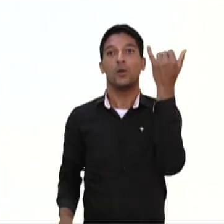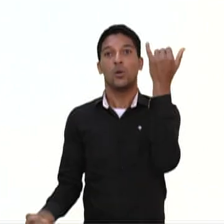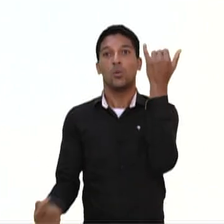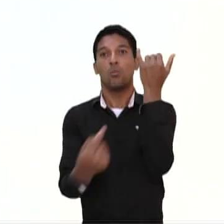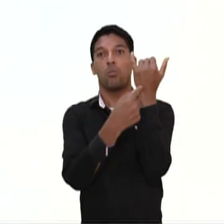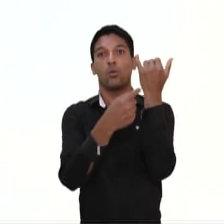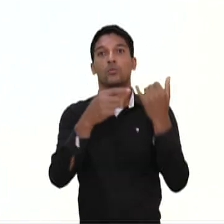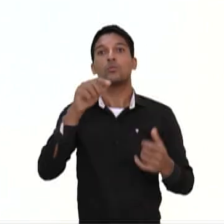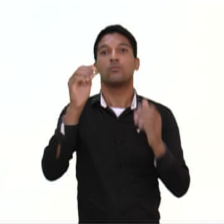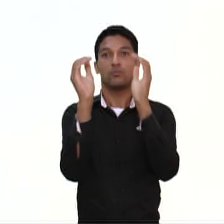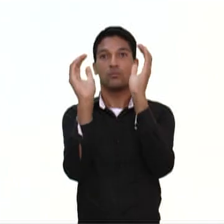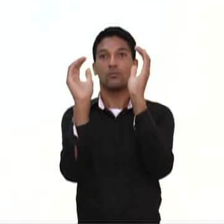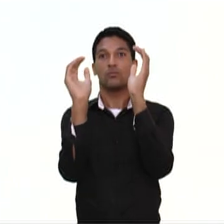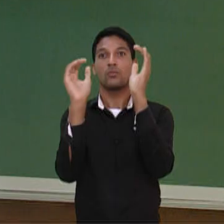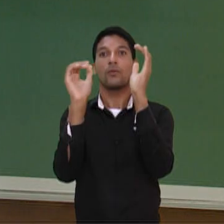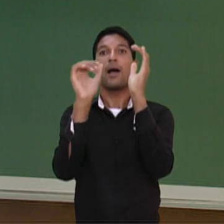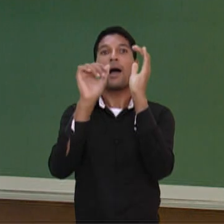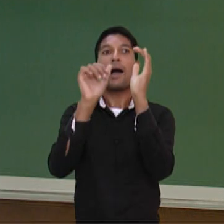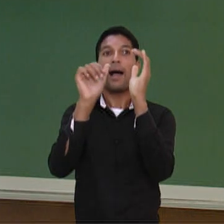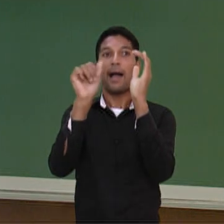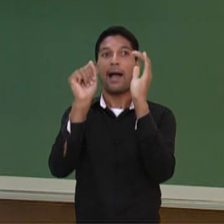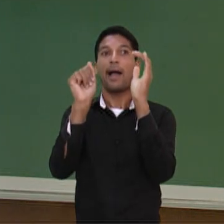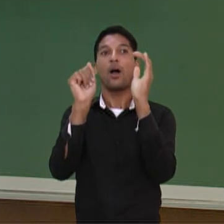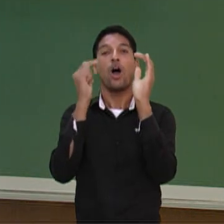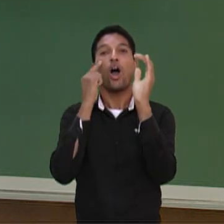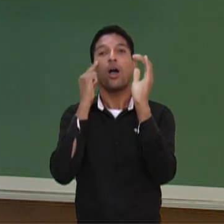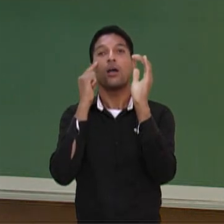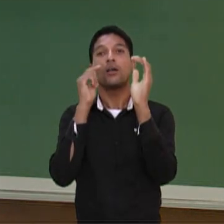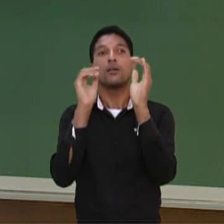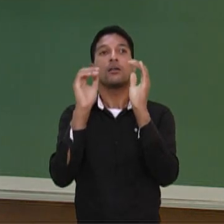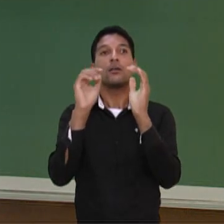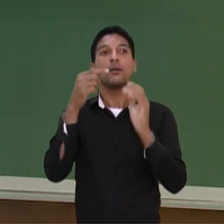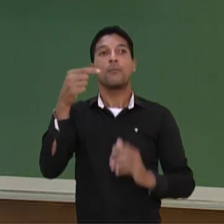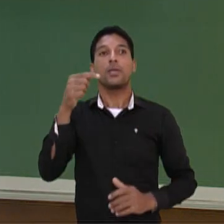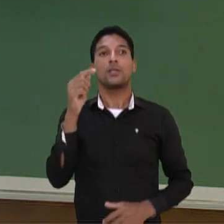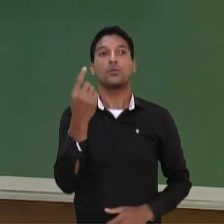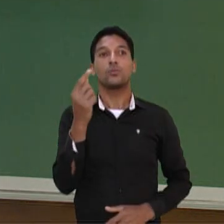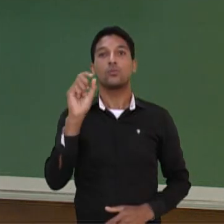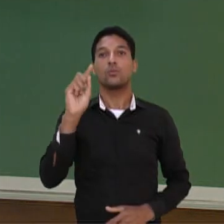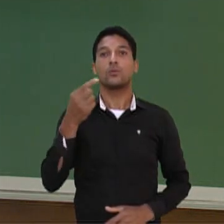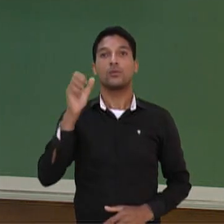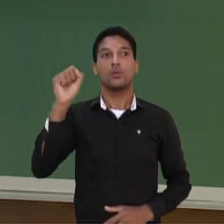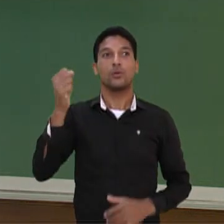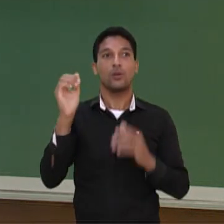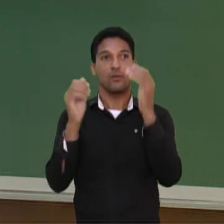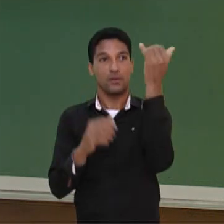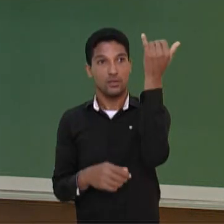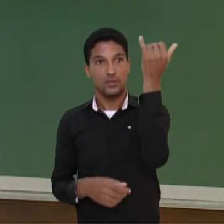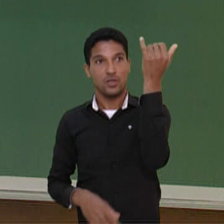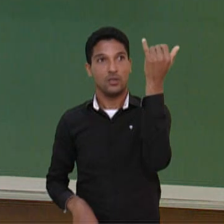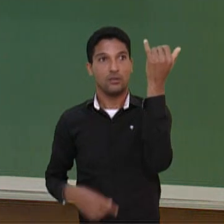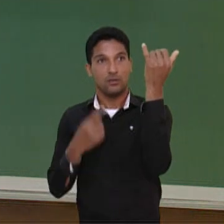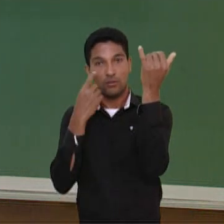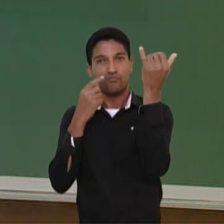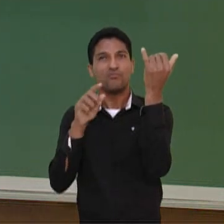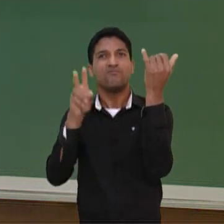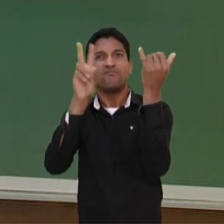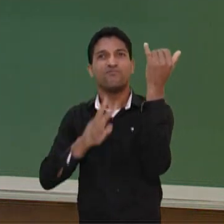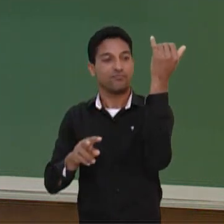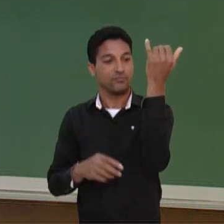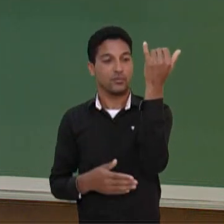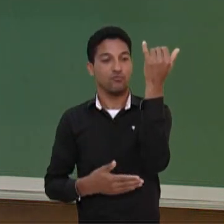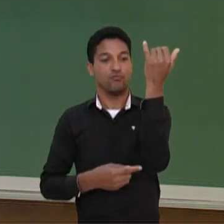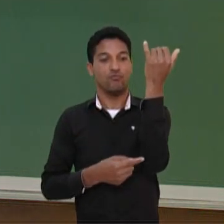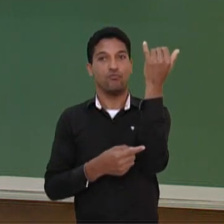vem aqui, ó, para a minha esquerda, menos 1, e sobe até o 8. Anotei ali.